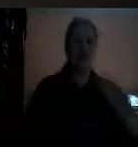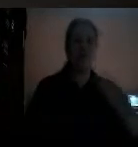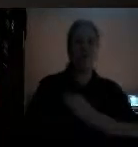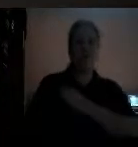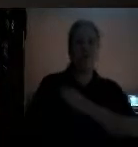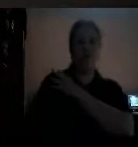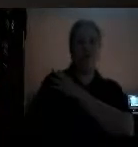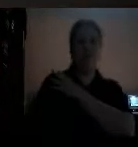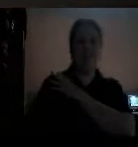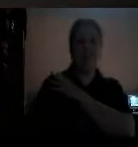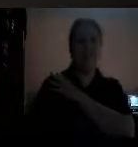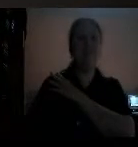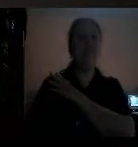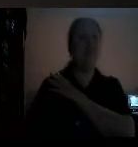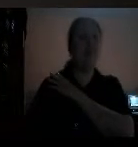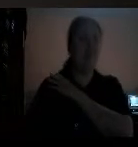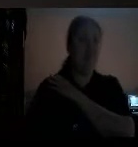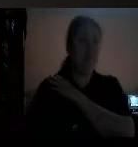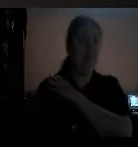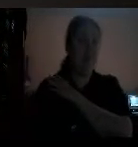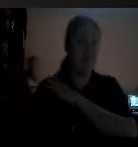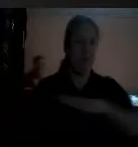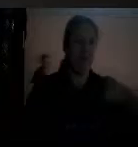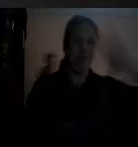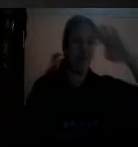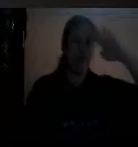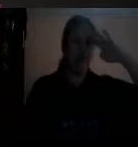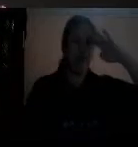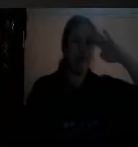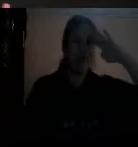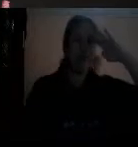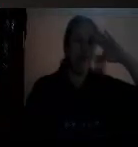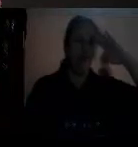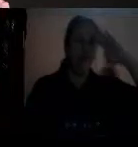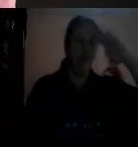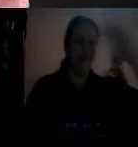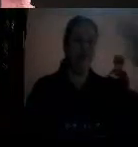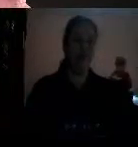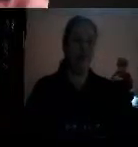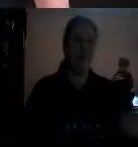militar, tá? Um tal de Alfred Tyler, tá? Ambos vão